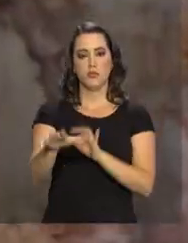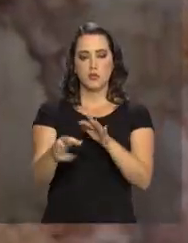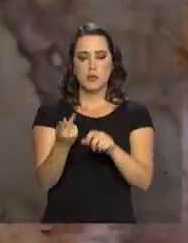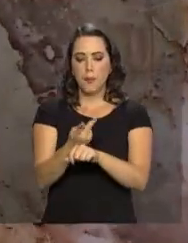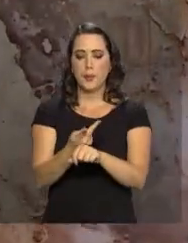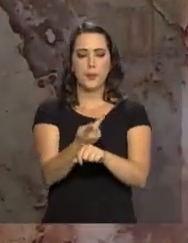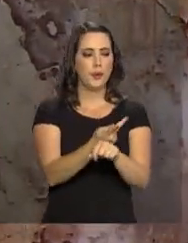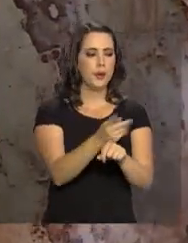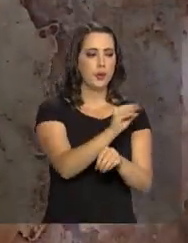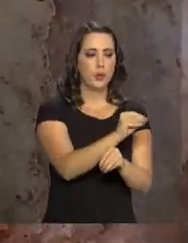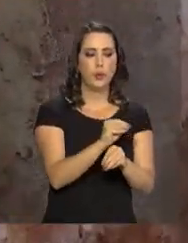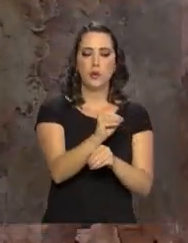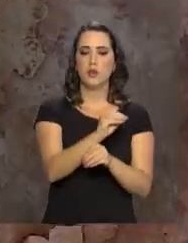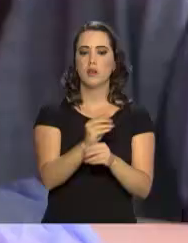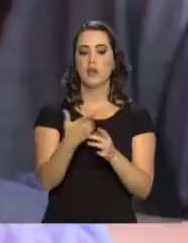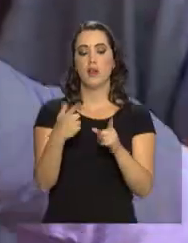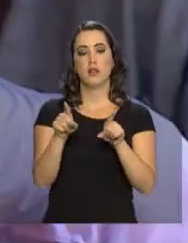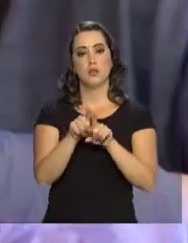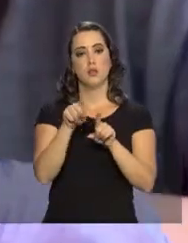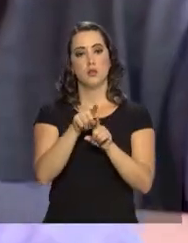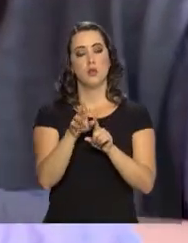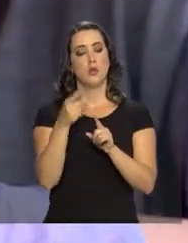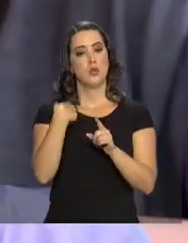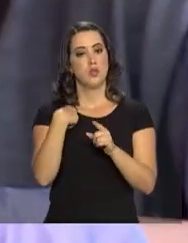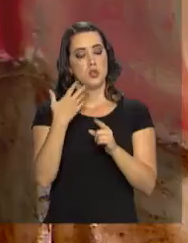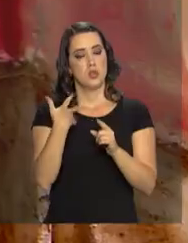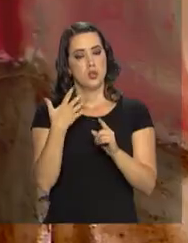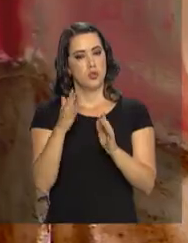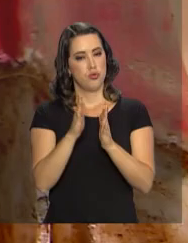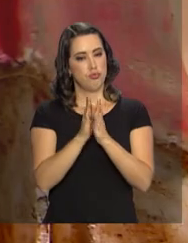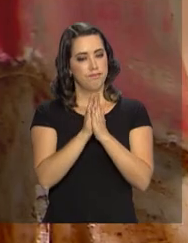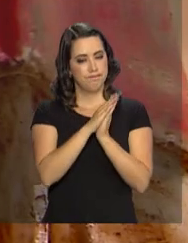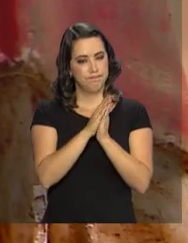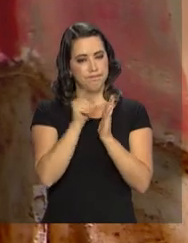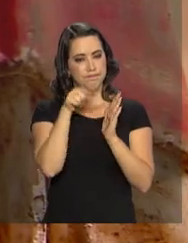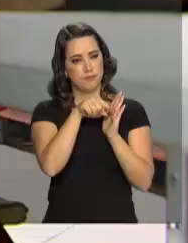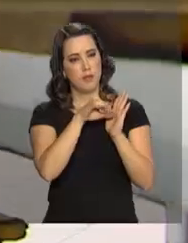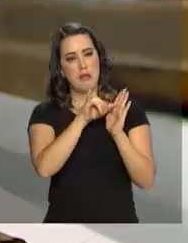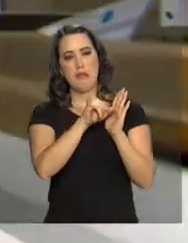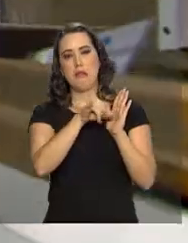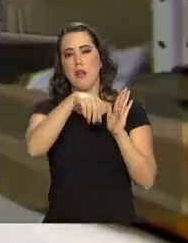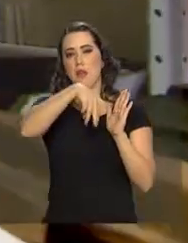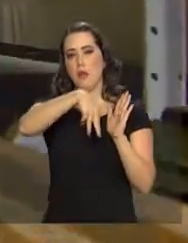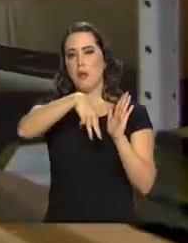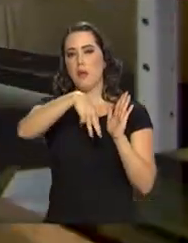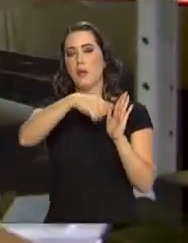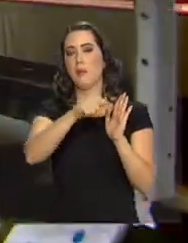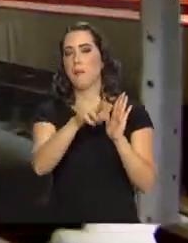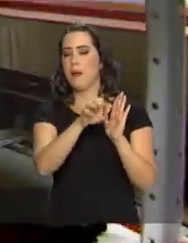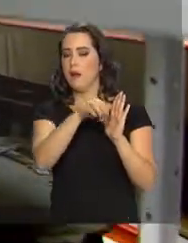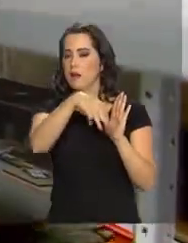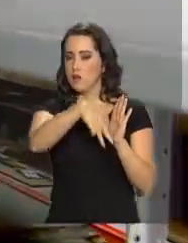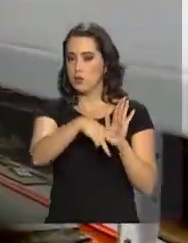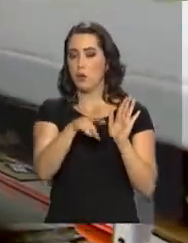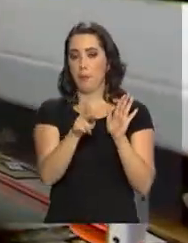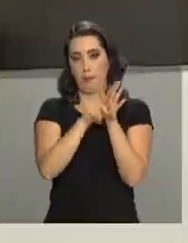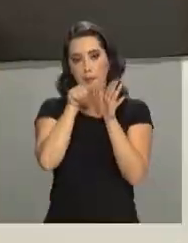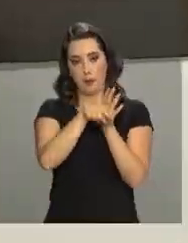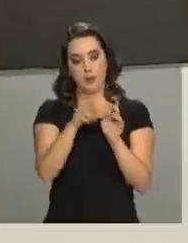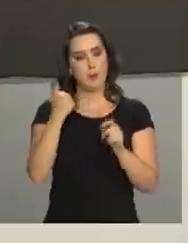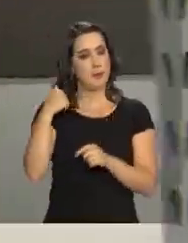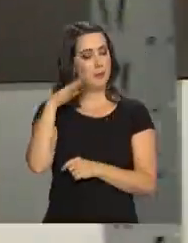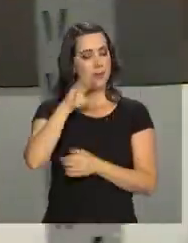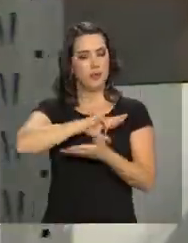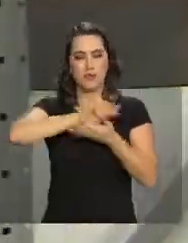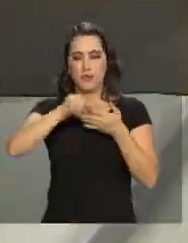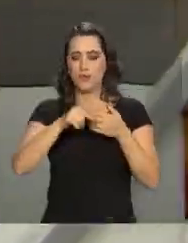a conservação de imagens sacras e outros objetos dos templos atingidos. Mais de 2.300 peças